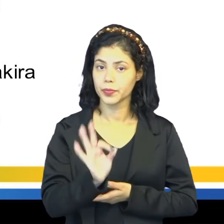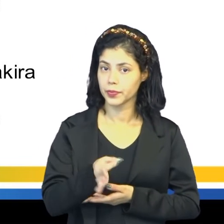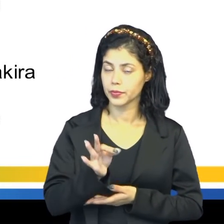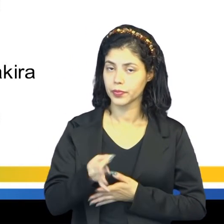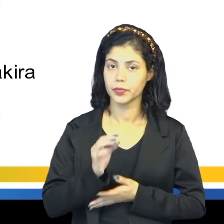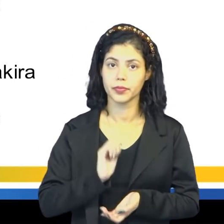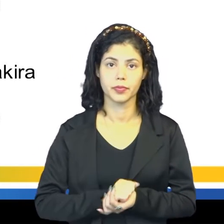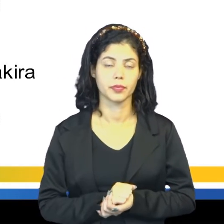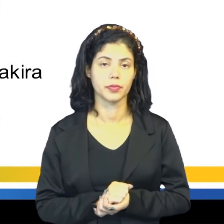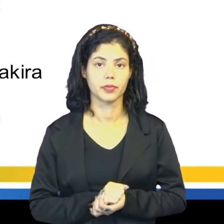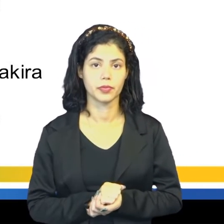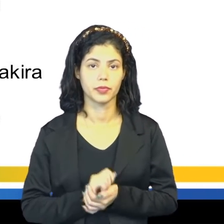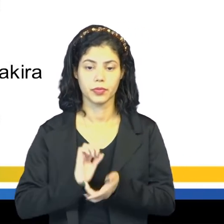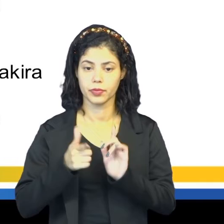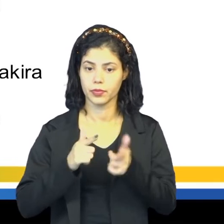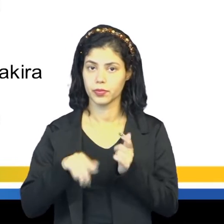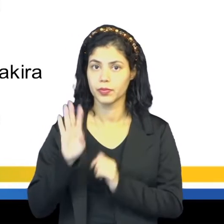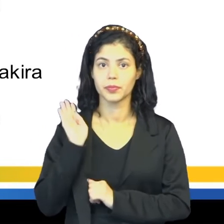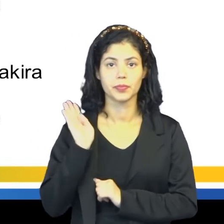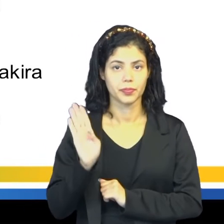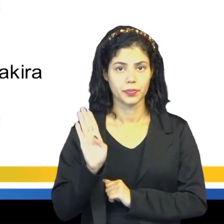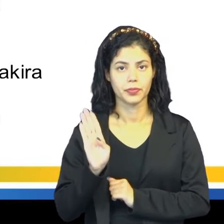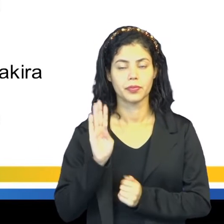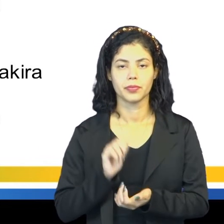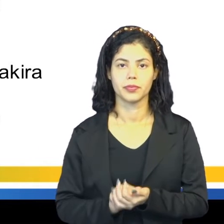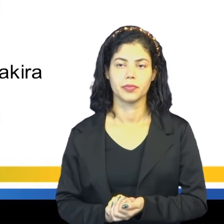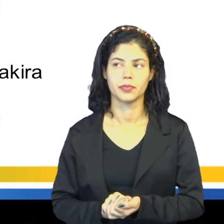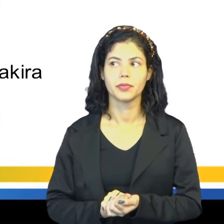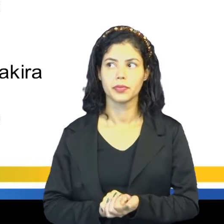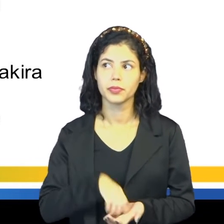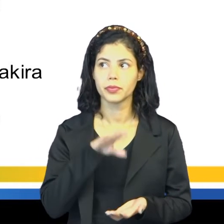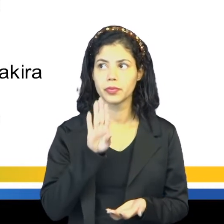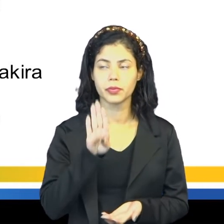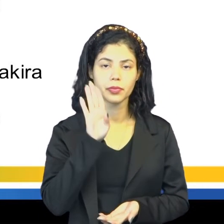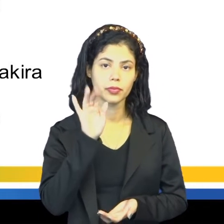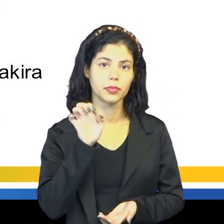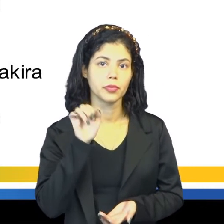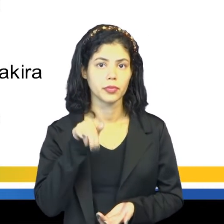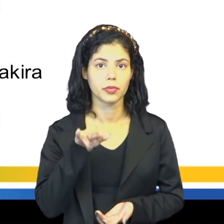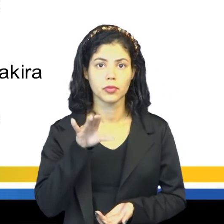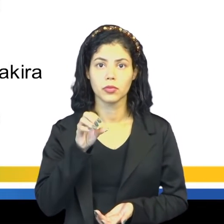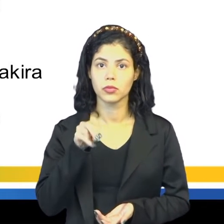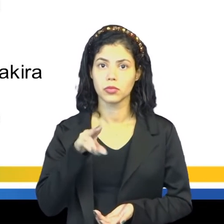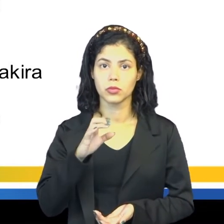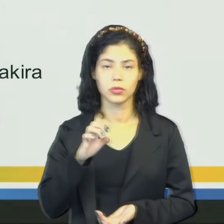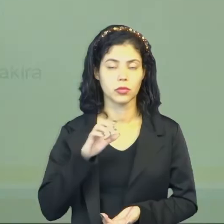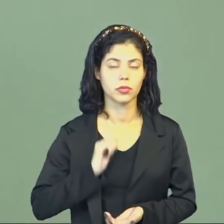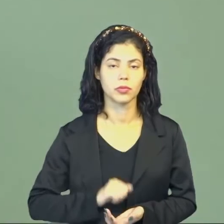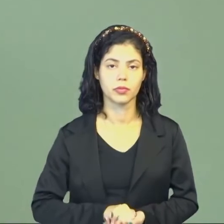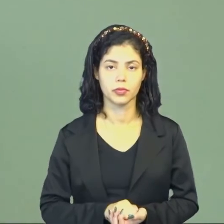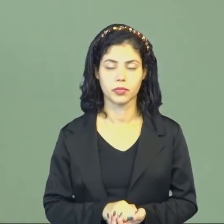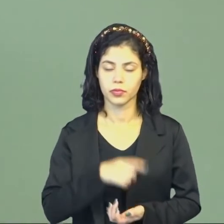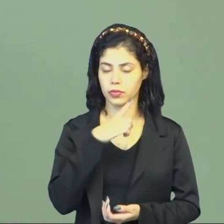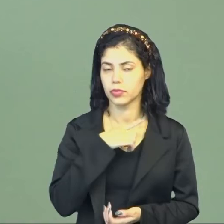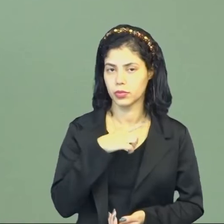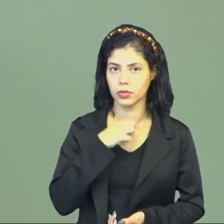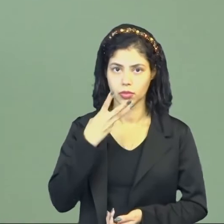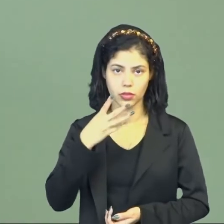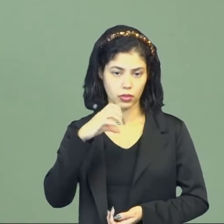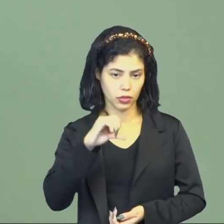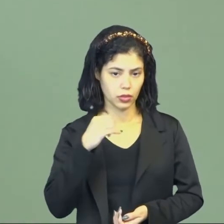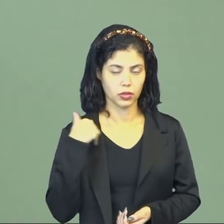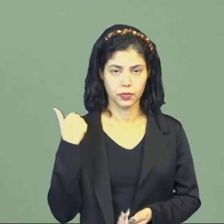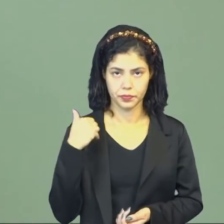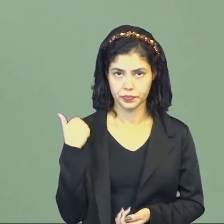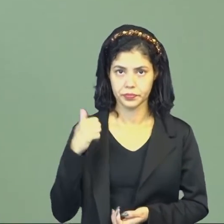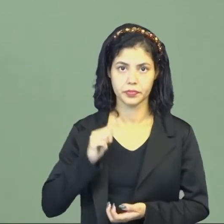resposta correta é letra B, Beyoncé, ok? O nome dela é Beyoncé, ela tem